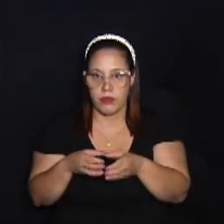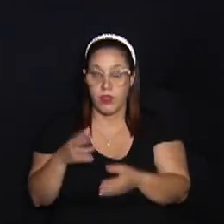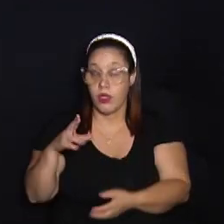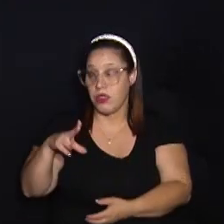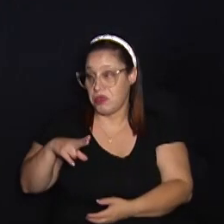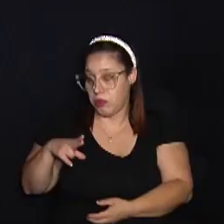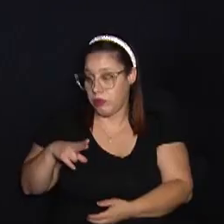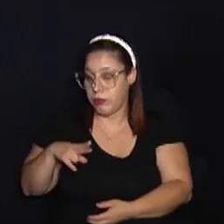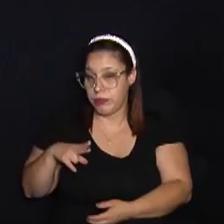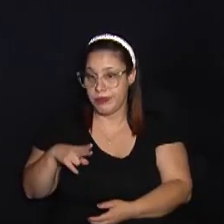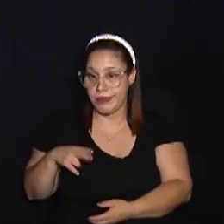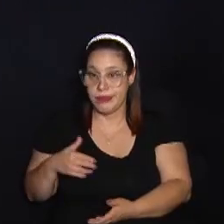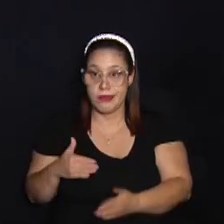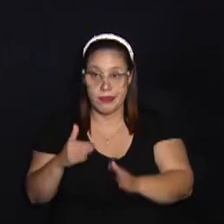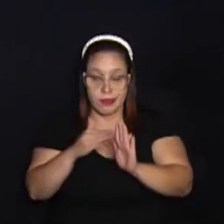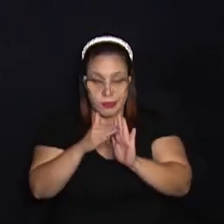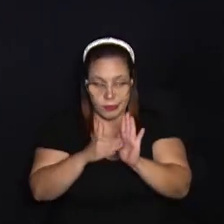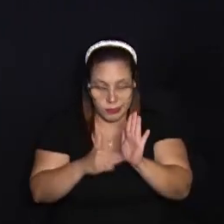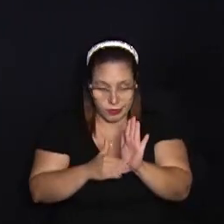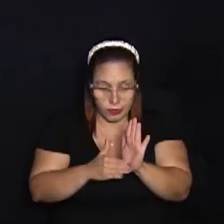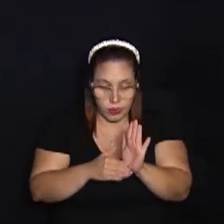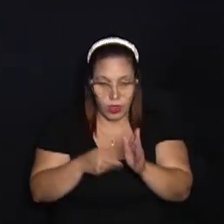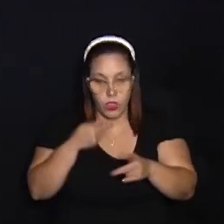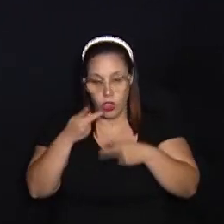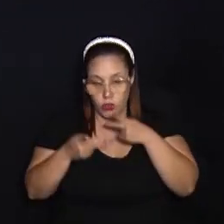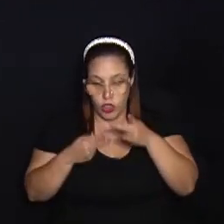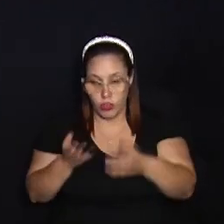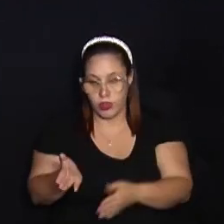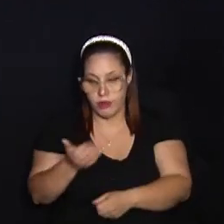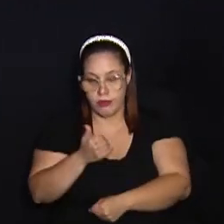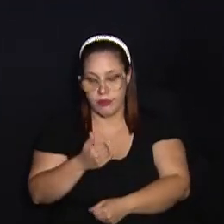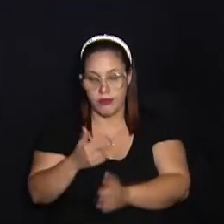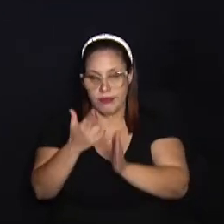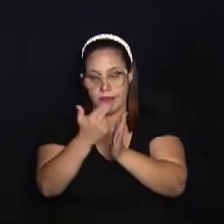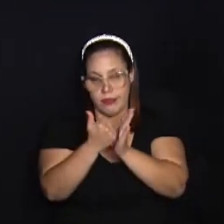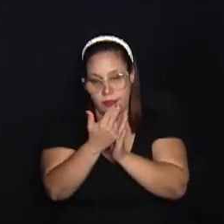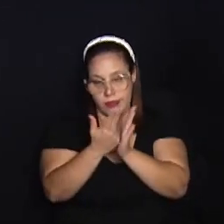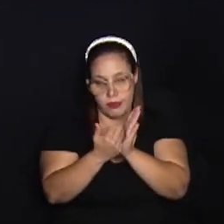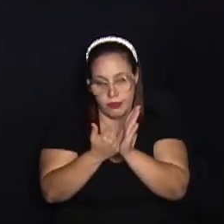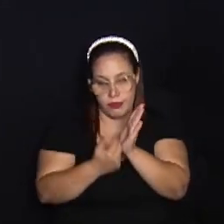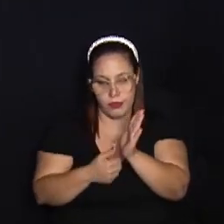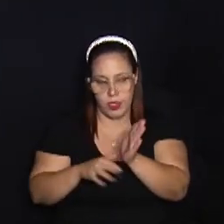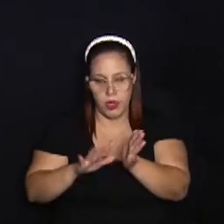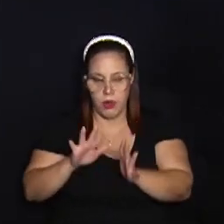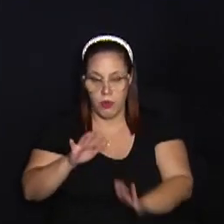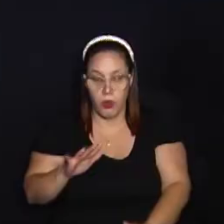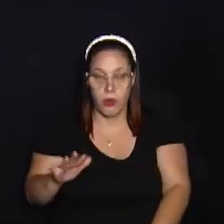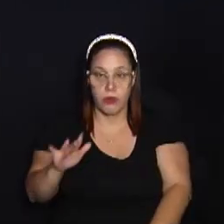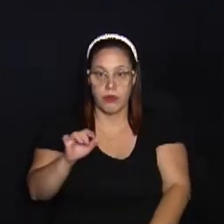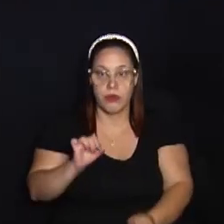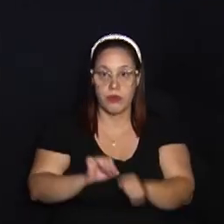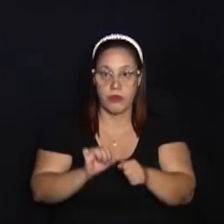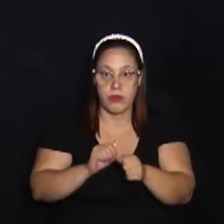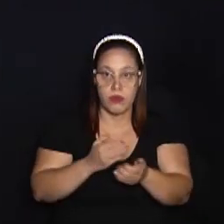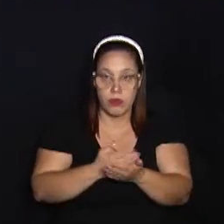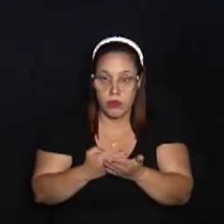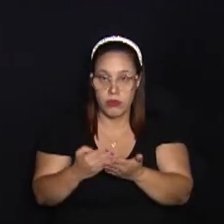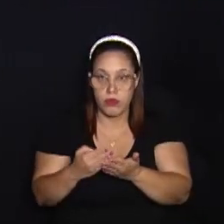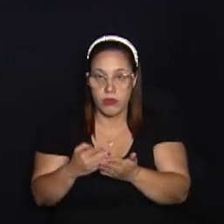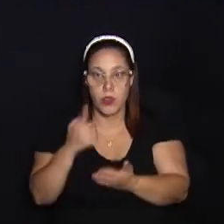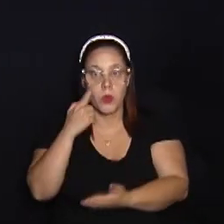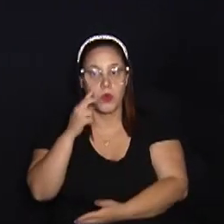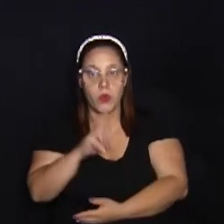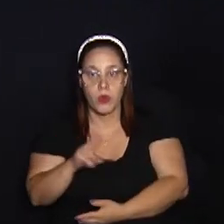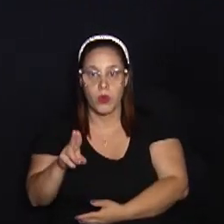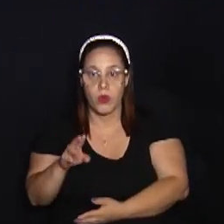essas particularidades e essas etapas que a gente comentou, né? Então, desde o desenho à mão ali, que é esse início, né,